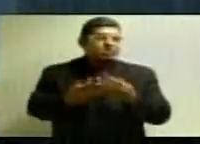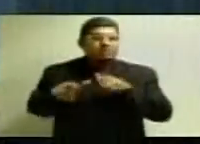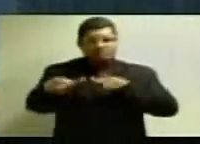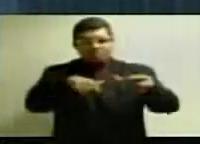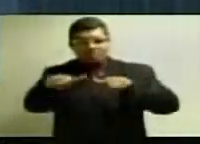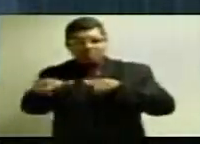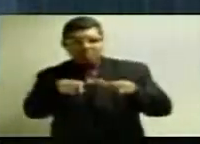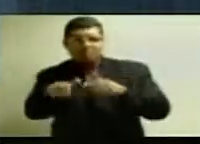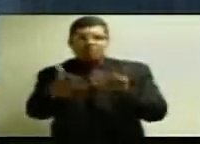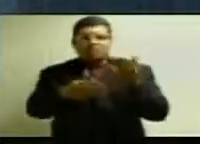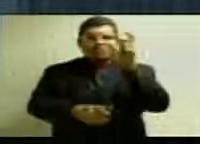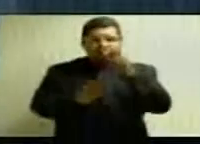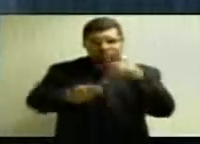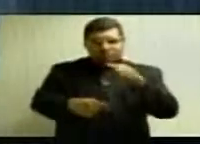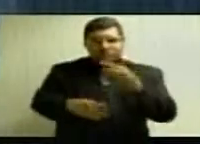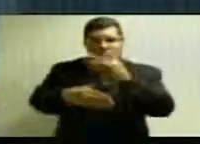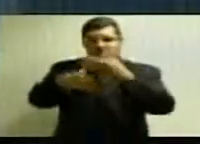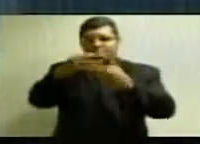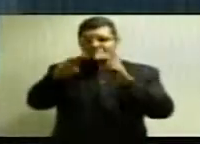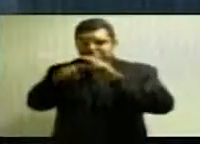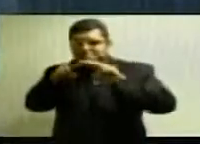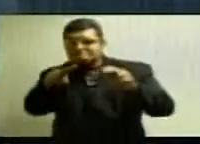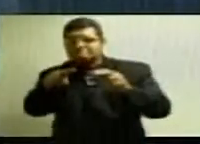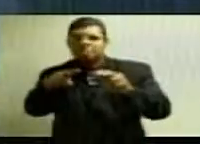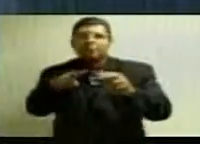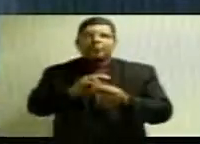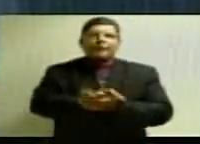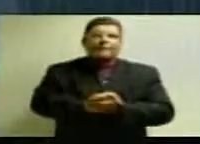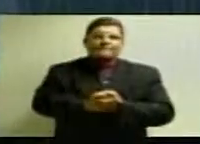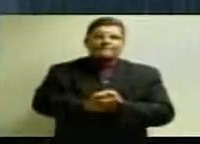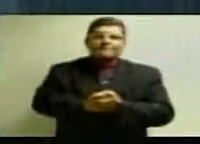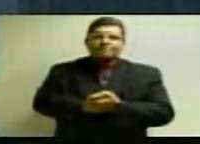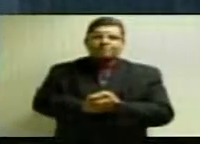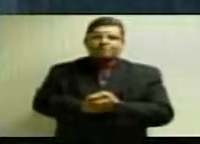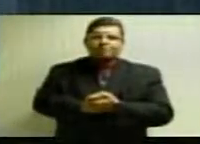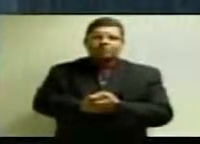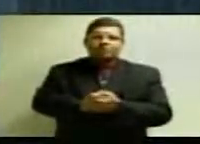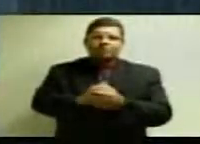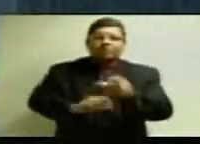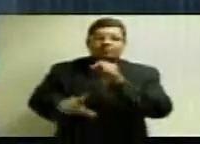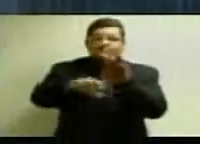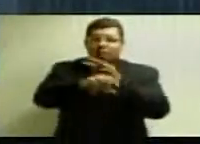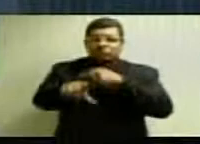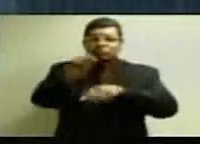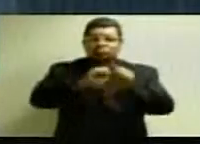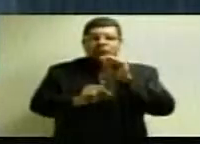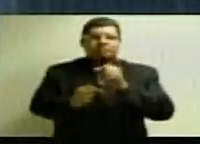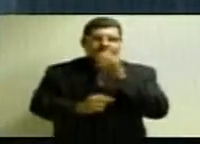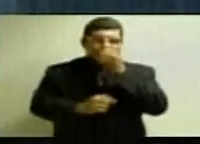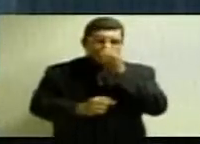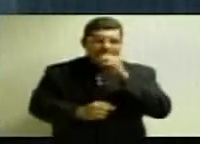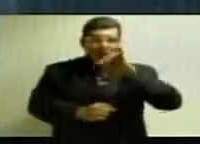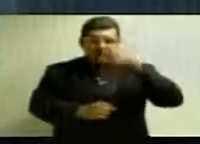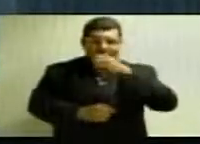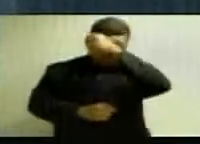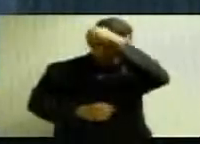essa negociata que foi a obra monotrilho, e busque alternativas. A